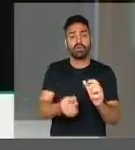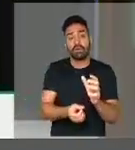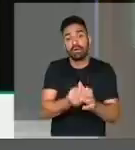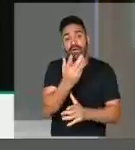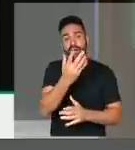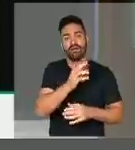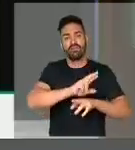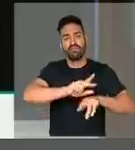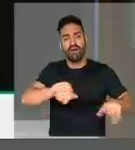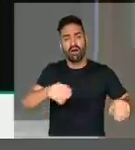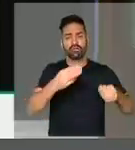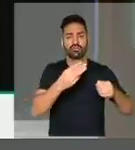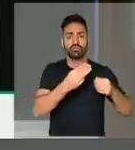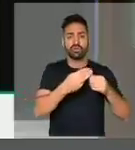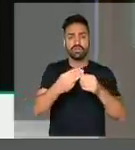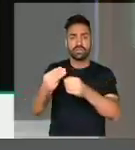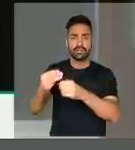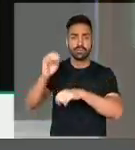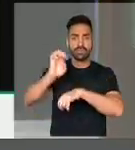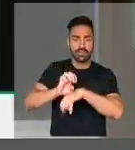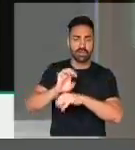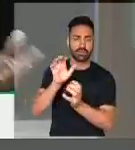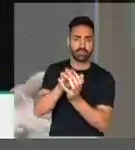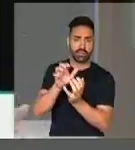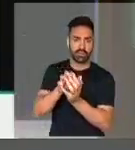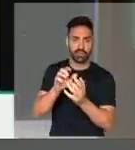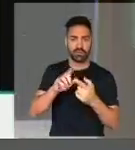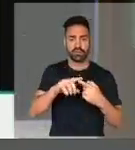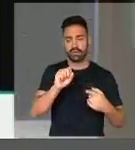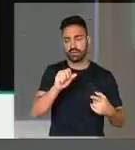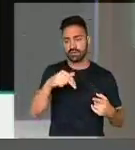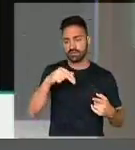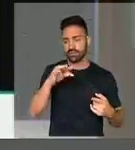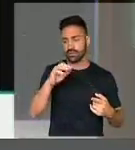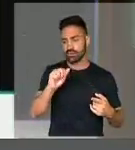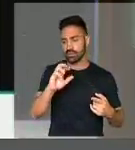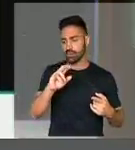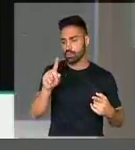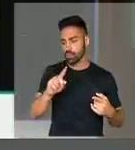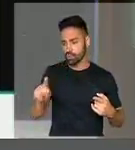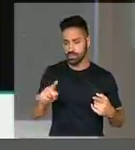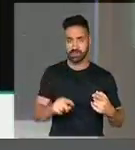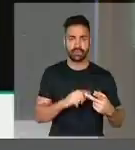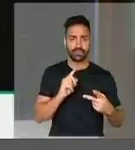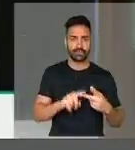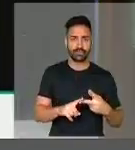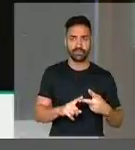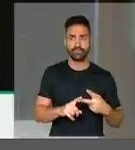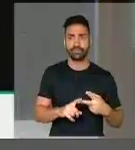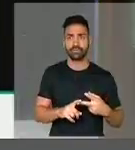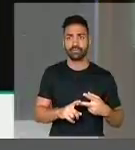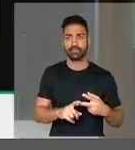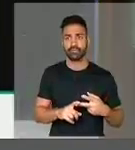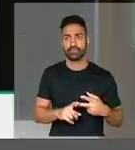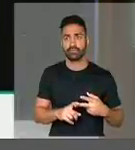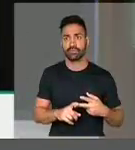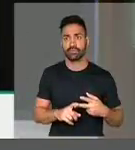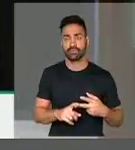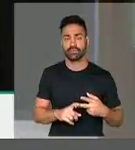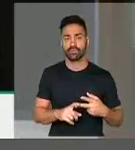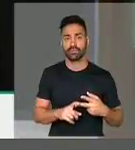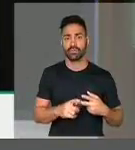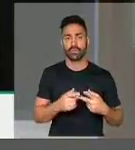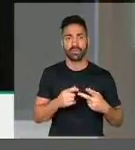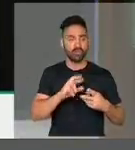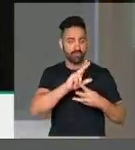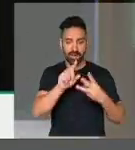criar vários municípios no estado de Pernambuco. A Santa Cruz, lá de Triunfo, a Santa Cruz da Baixa